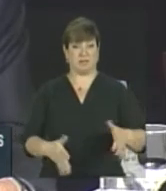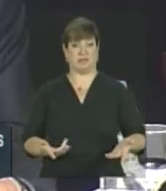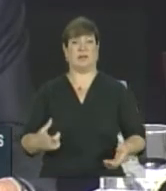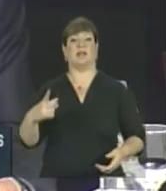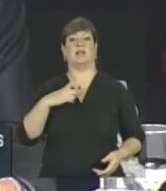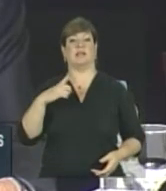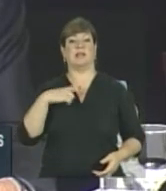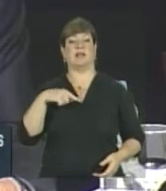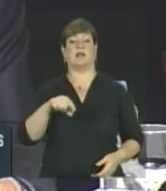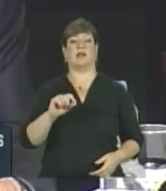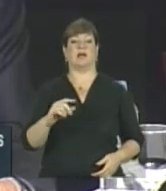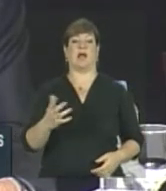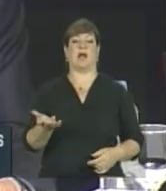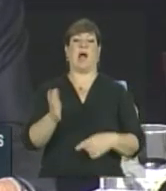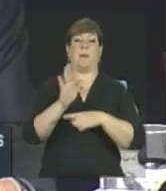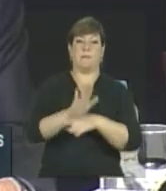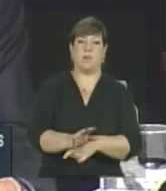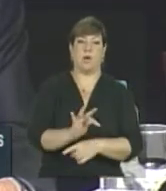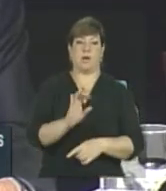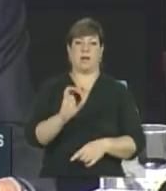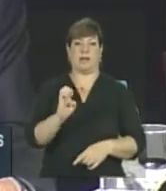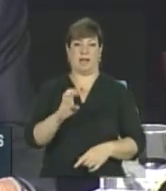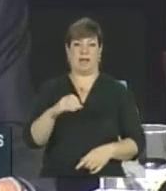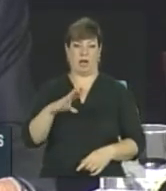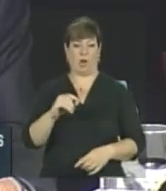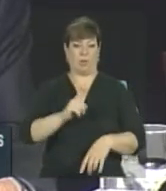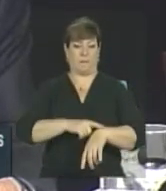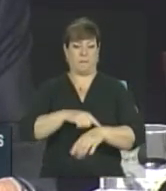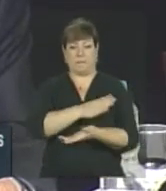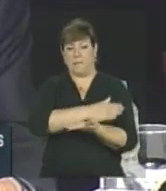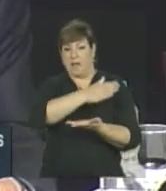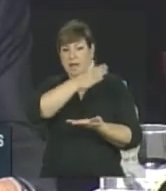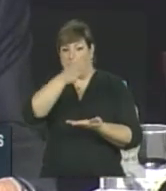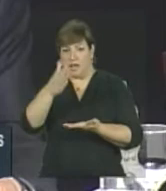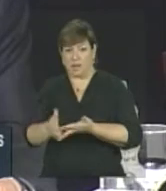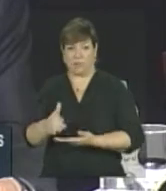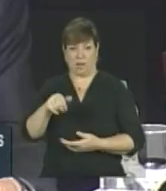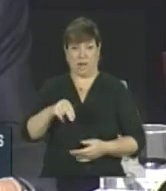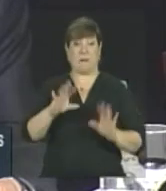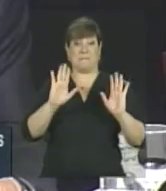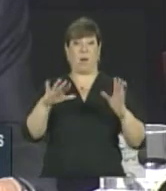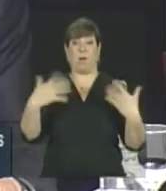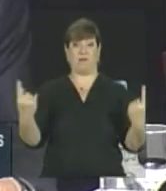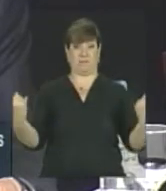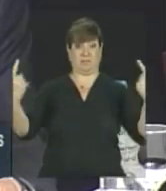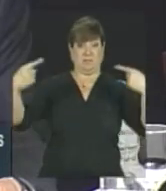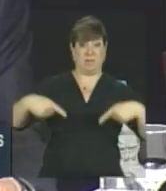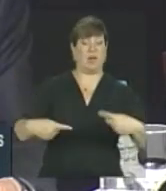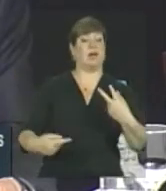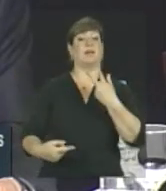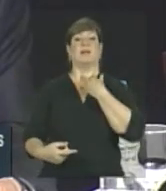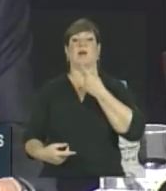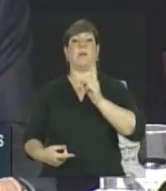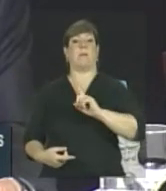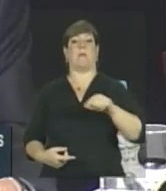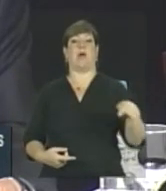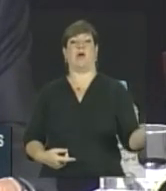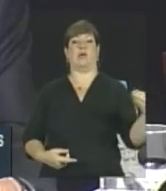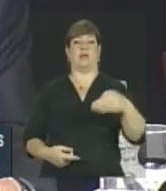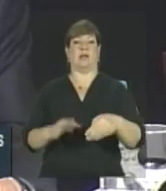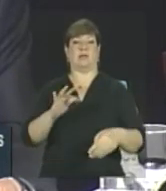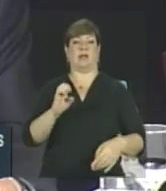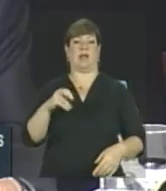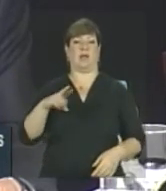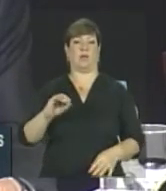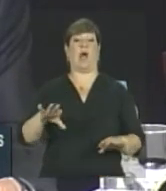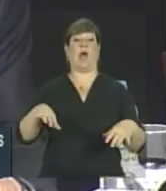conta com o apoio técnico durante um período do ano, mas durante as competições não pode contar, e quando